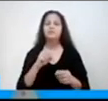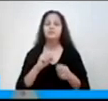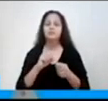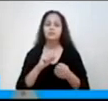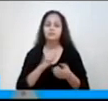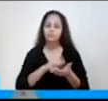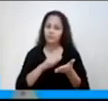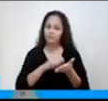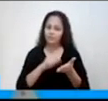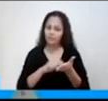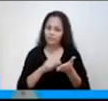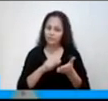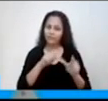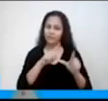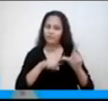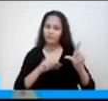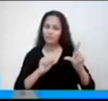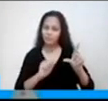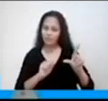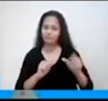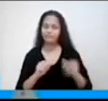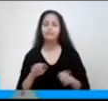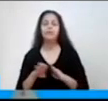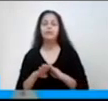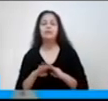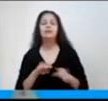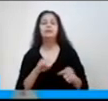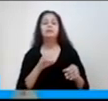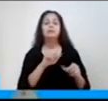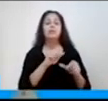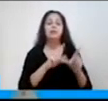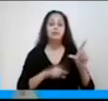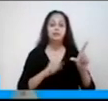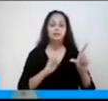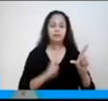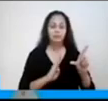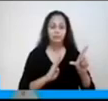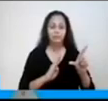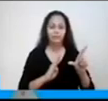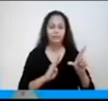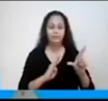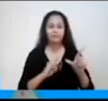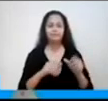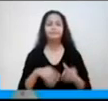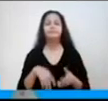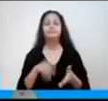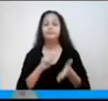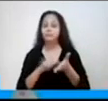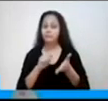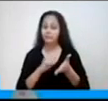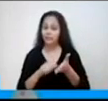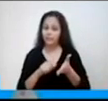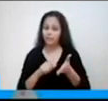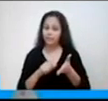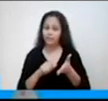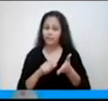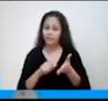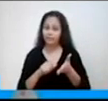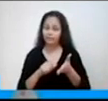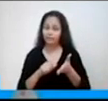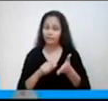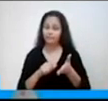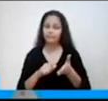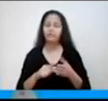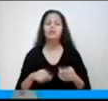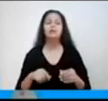alternativa A. E na alternativa B, a partir da observação dessa imagem também, destaque o papel do poder público